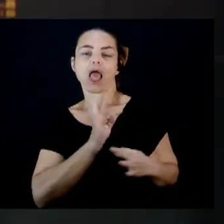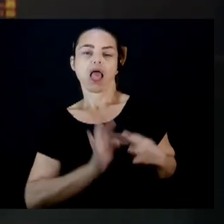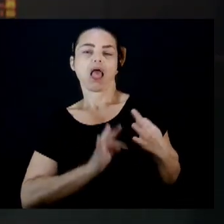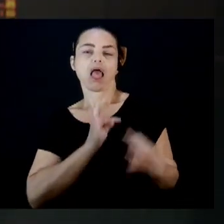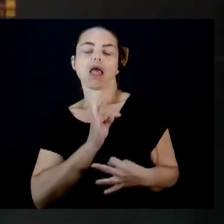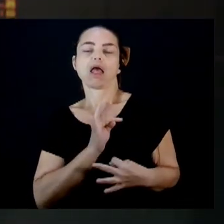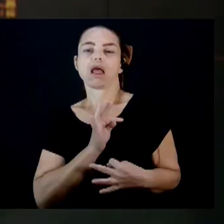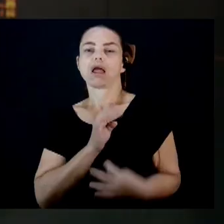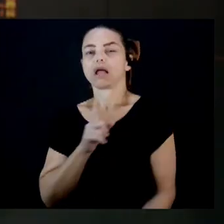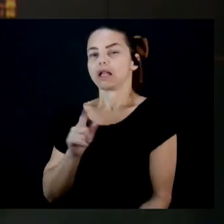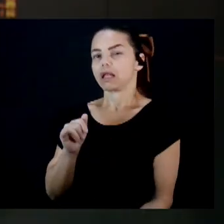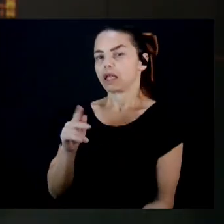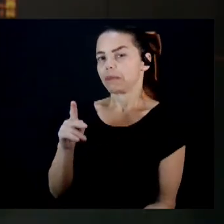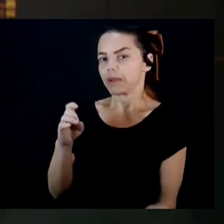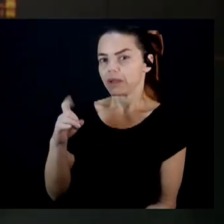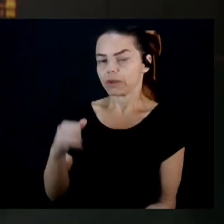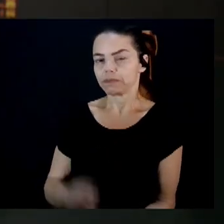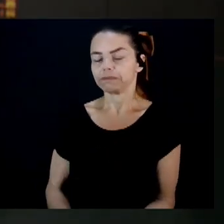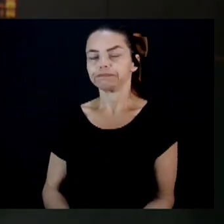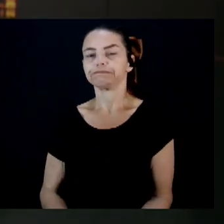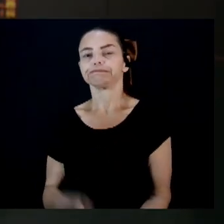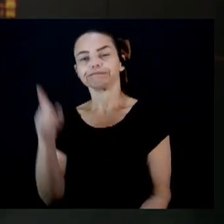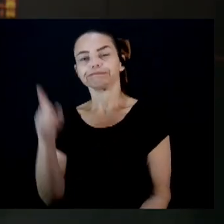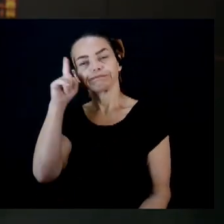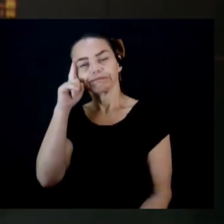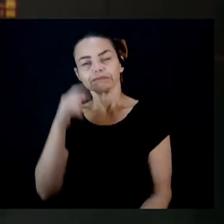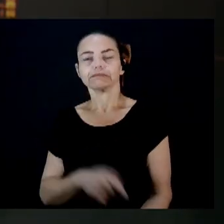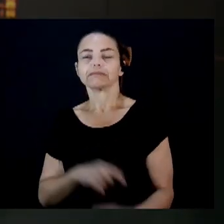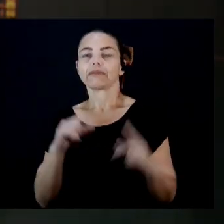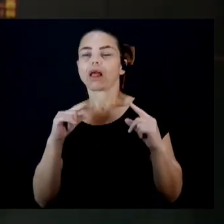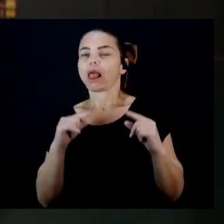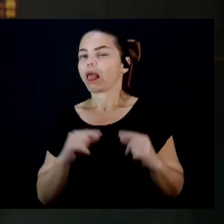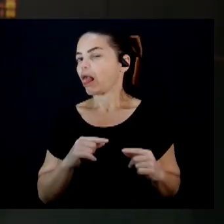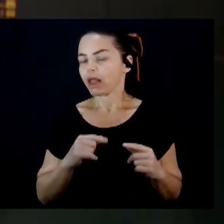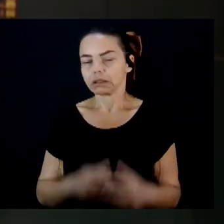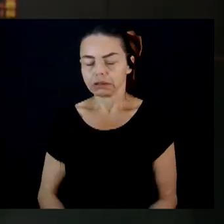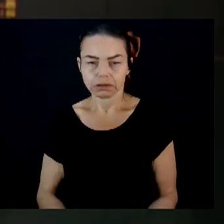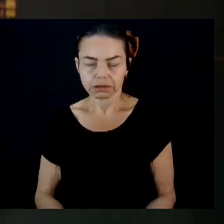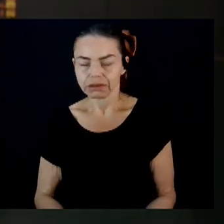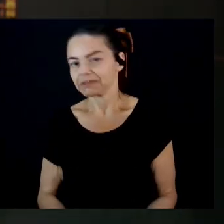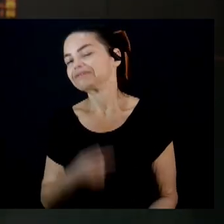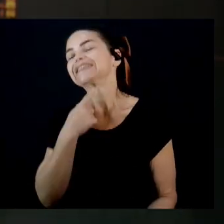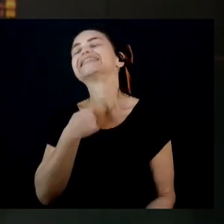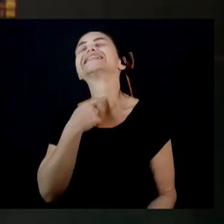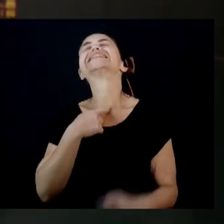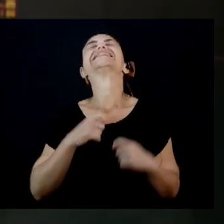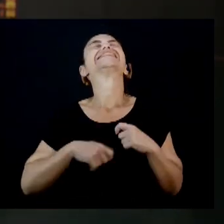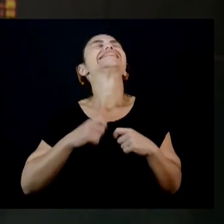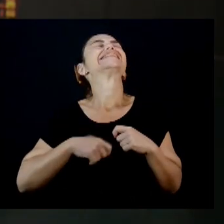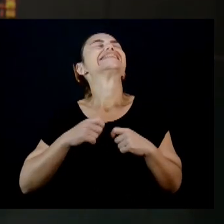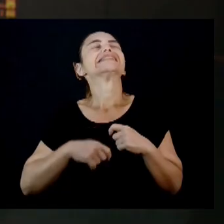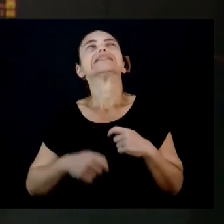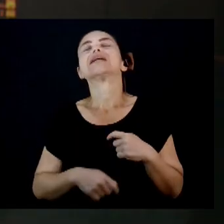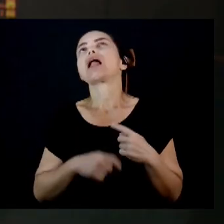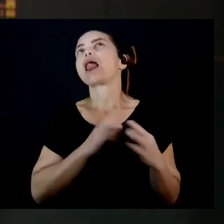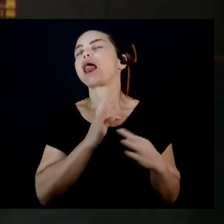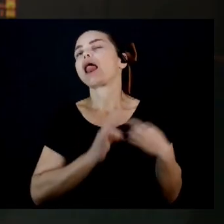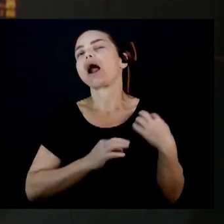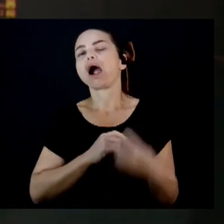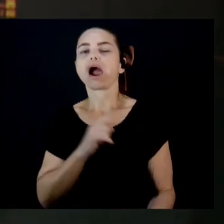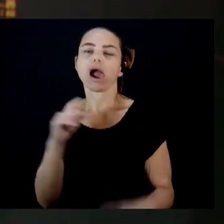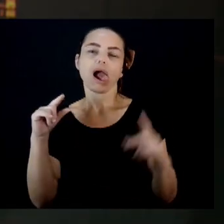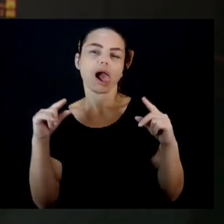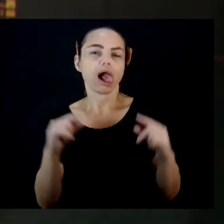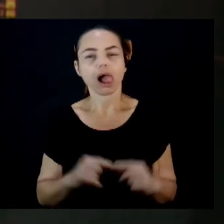Porque no dia a dia nos sentimos cada vez menos dispostos sexualmente? A diminuição do desejo